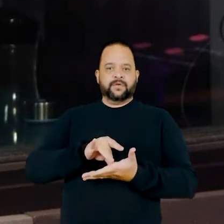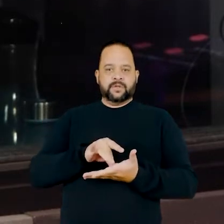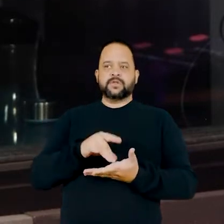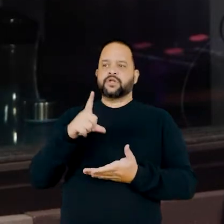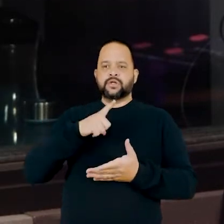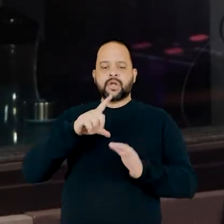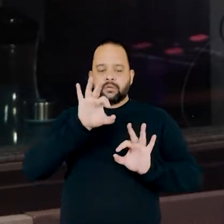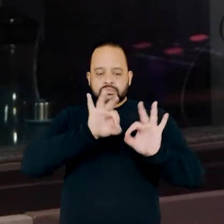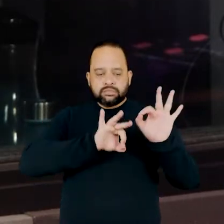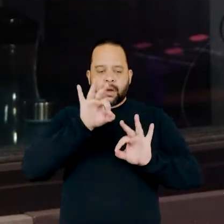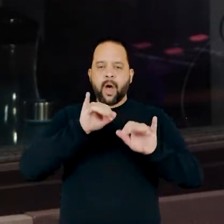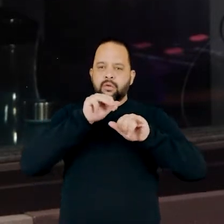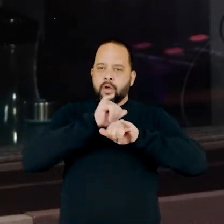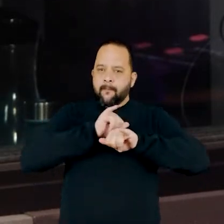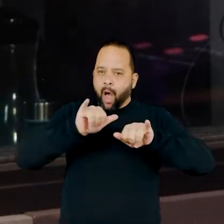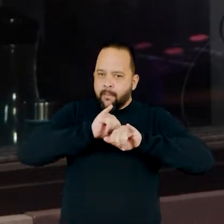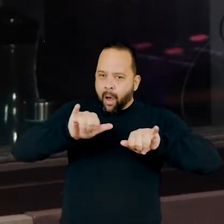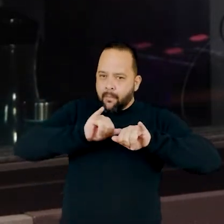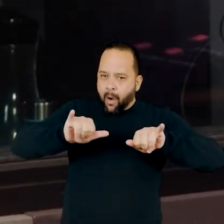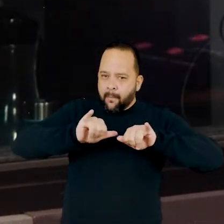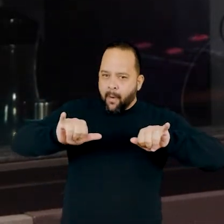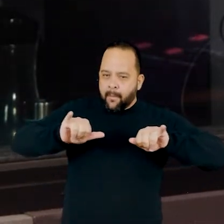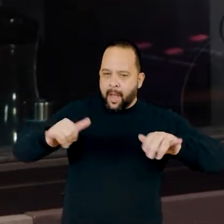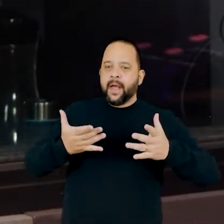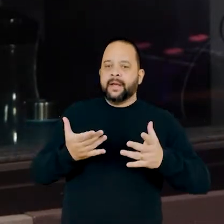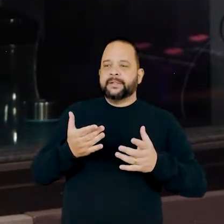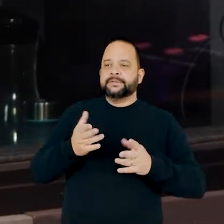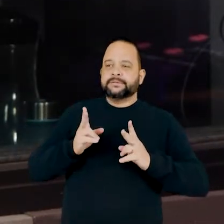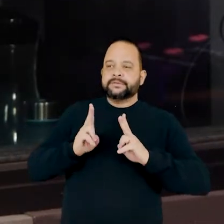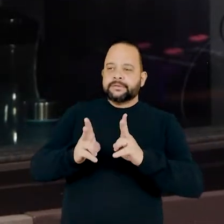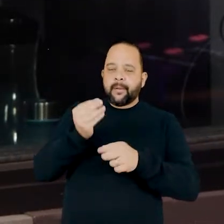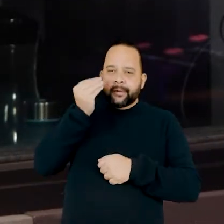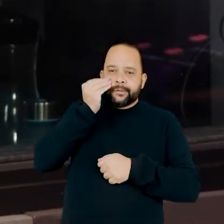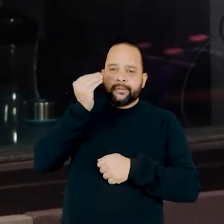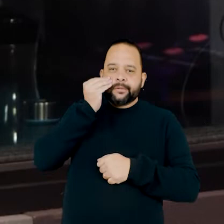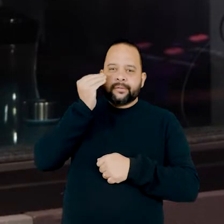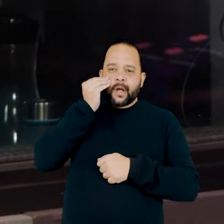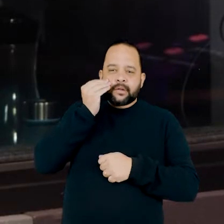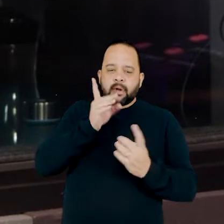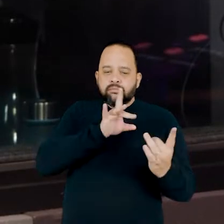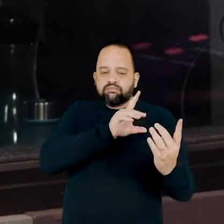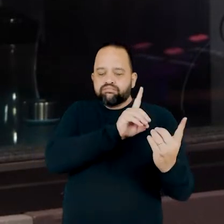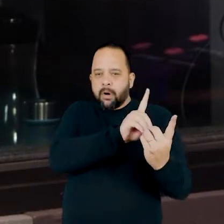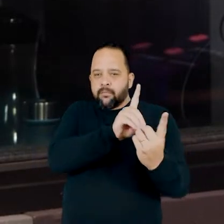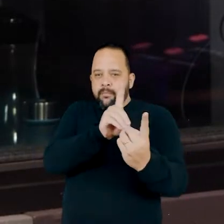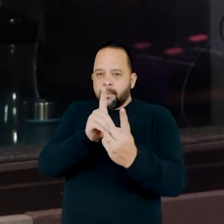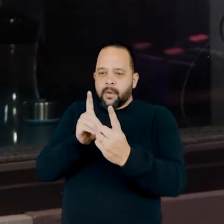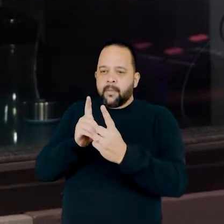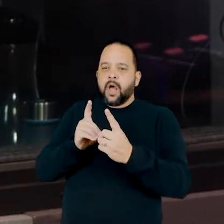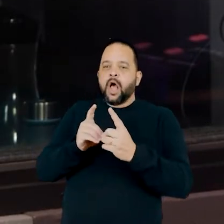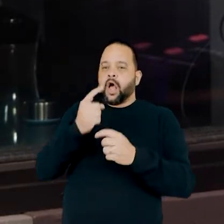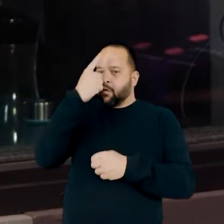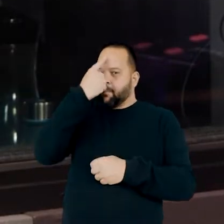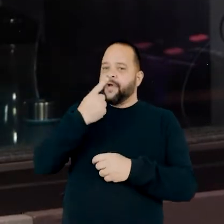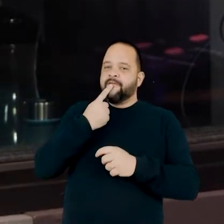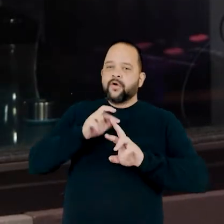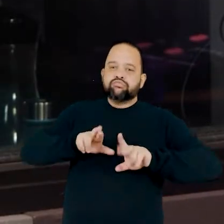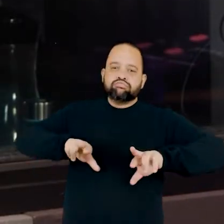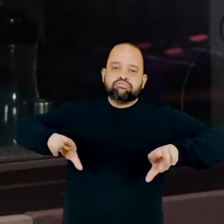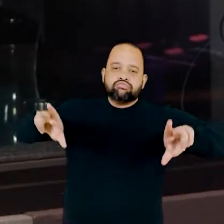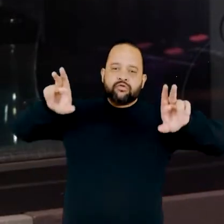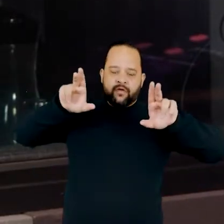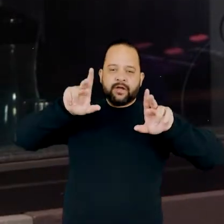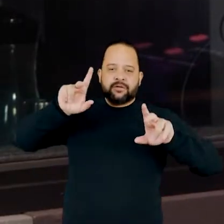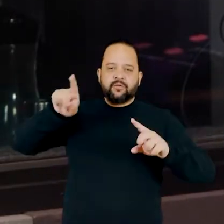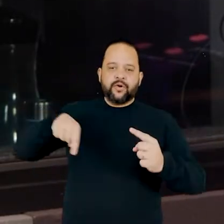de marketing bem bacana, né? A gente sempre tenta alcançar os públicos mais diversos, né? Com esse objetivo,